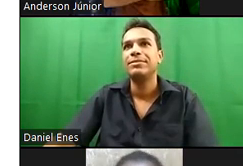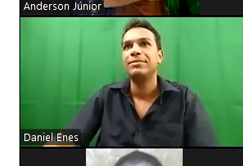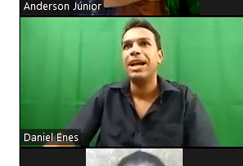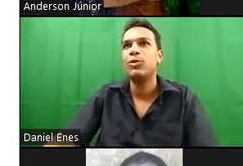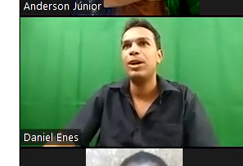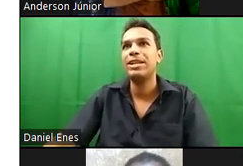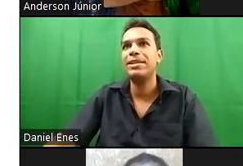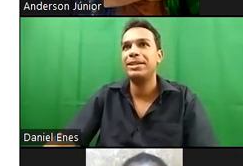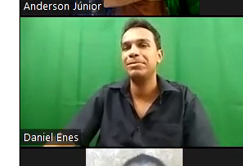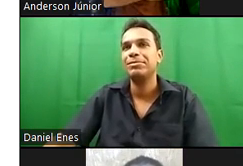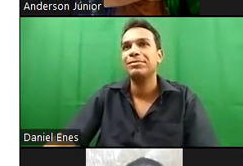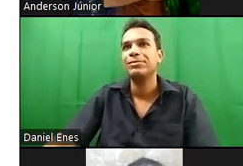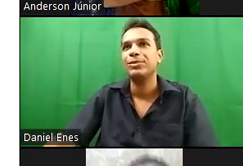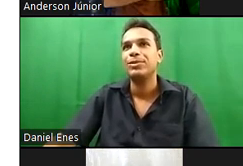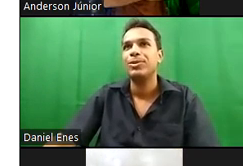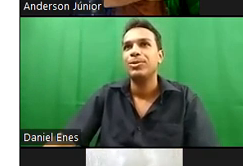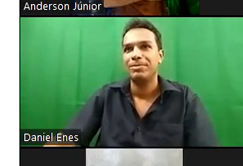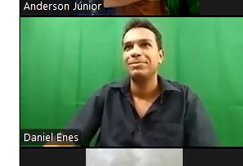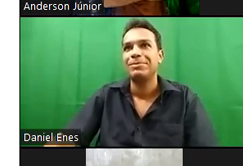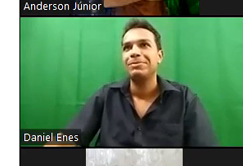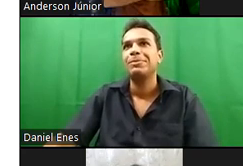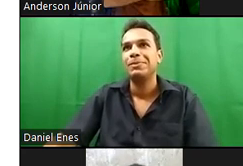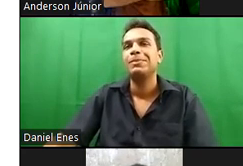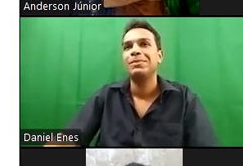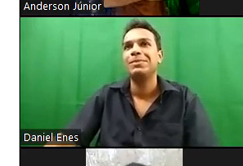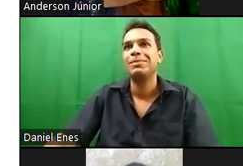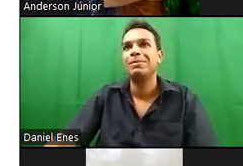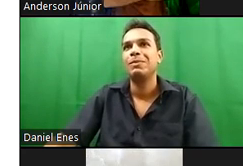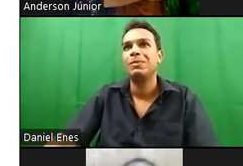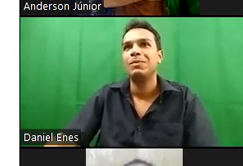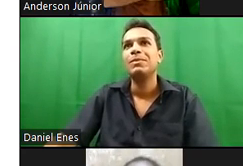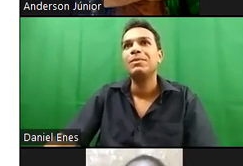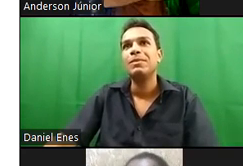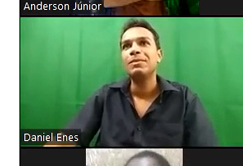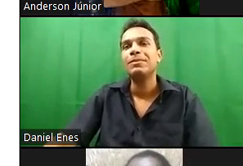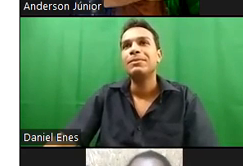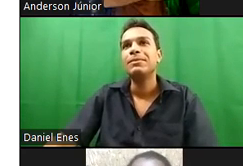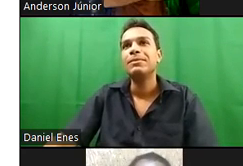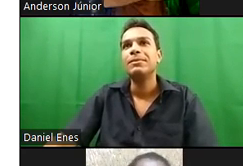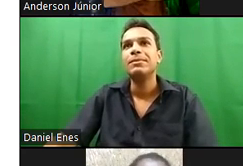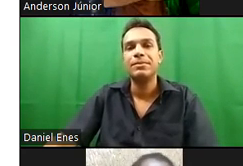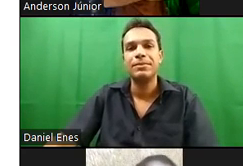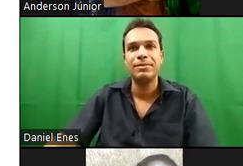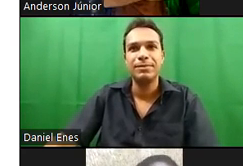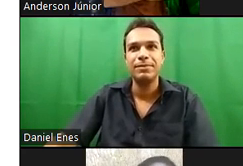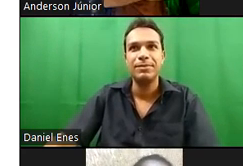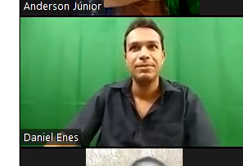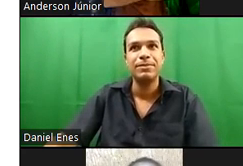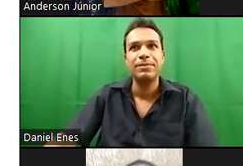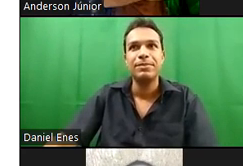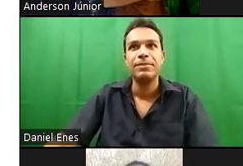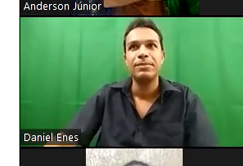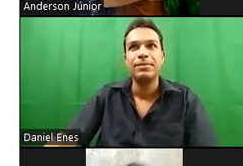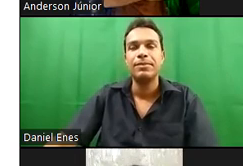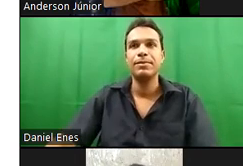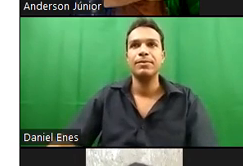E agora? Agora sim. Que bom. Eu não pude acompanhar o treinamento desde